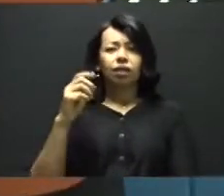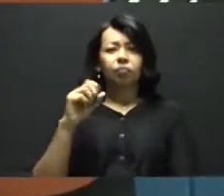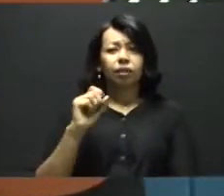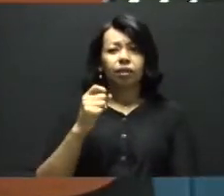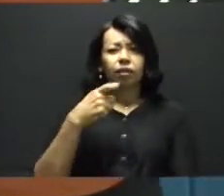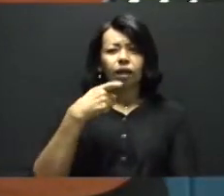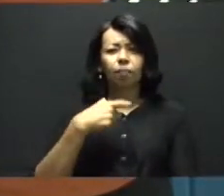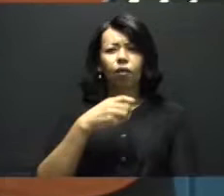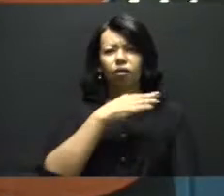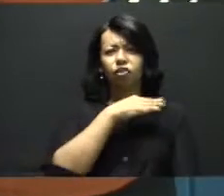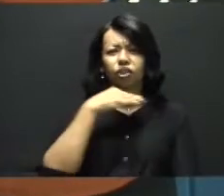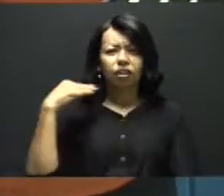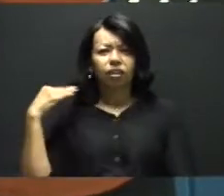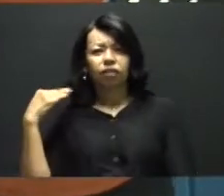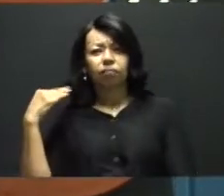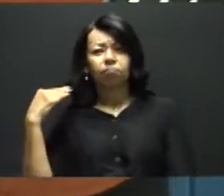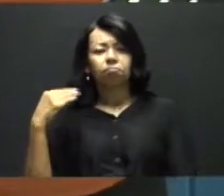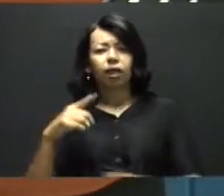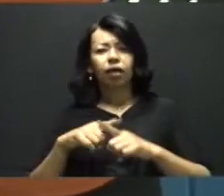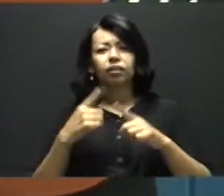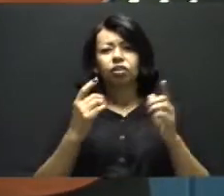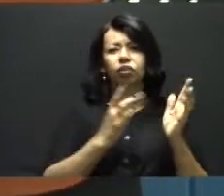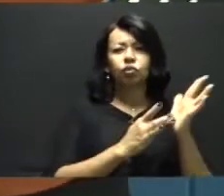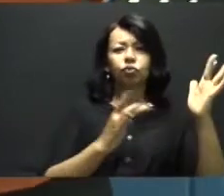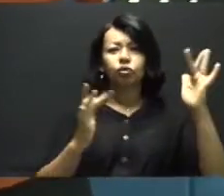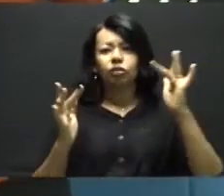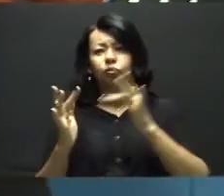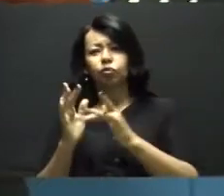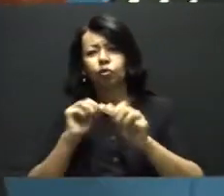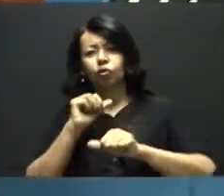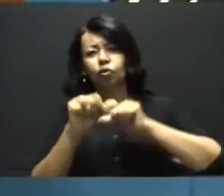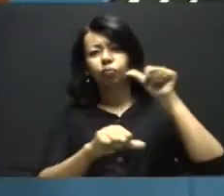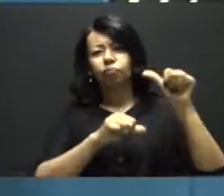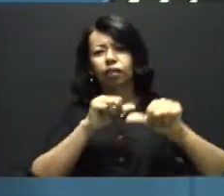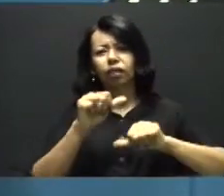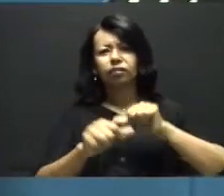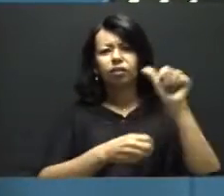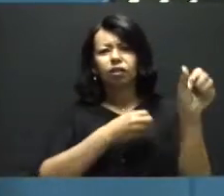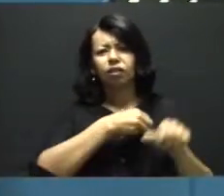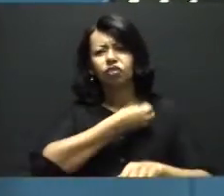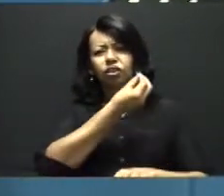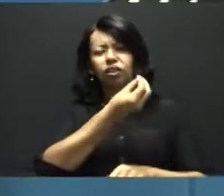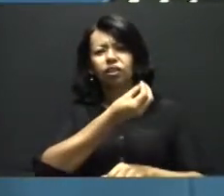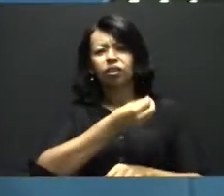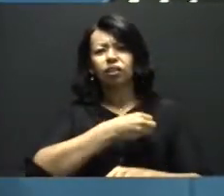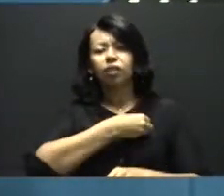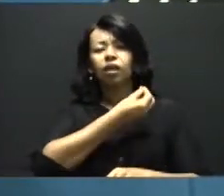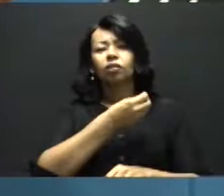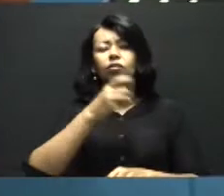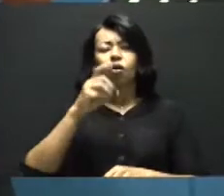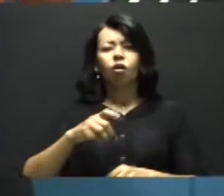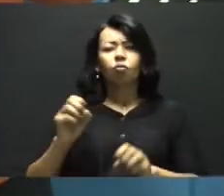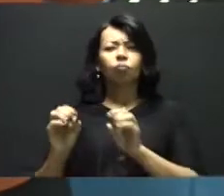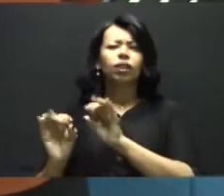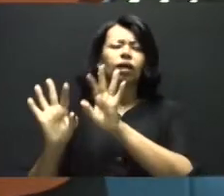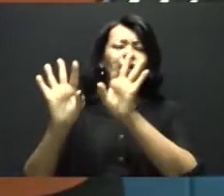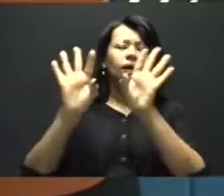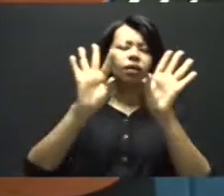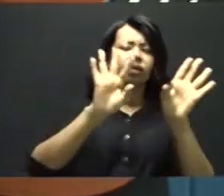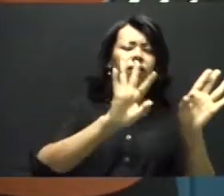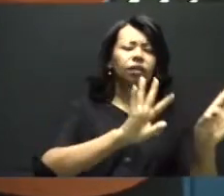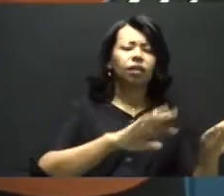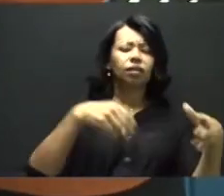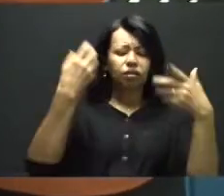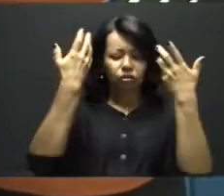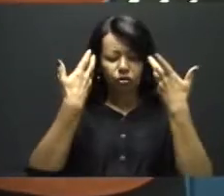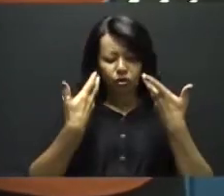minha morte mas jesus mudou minha sorte ou milagre